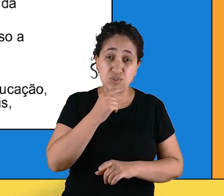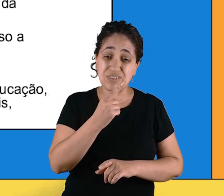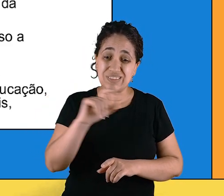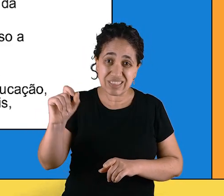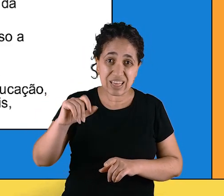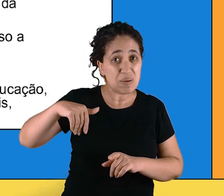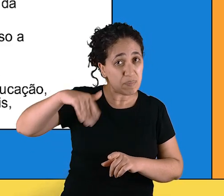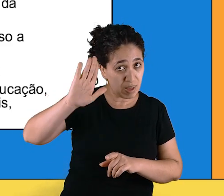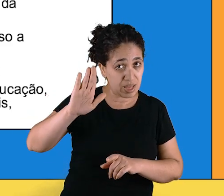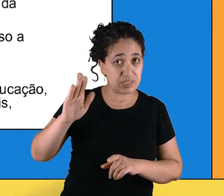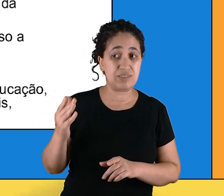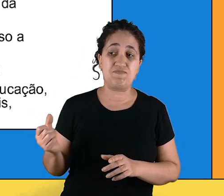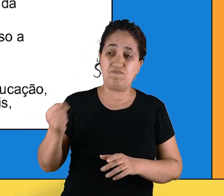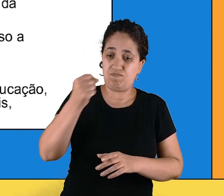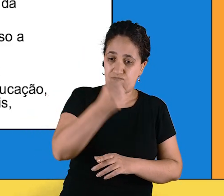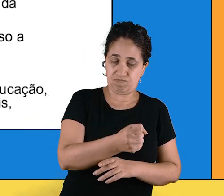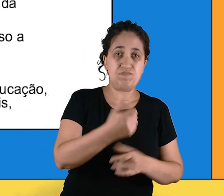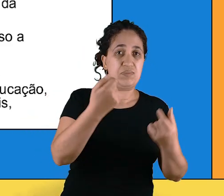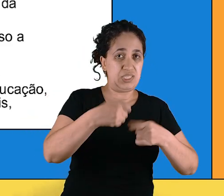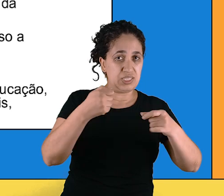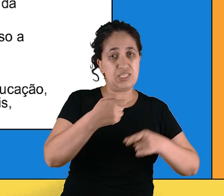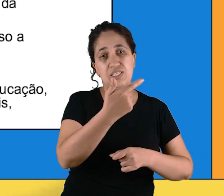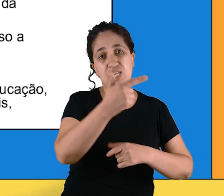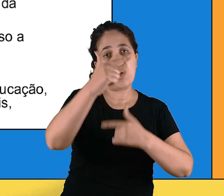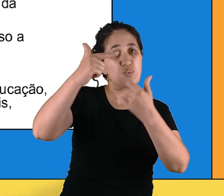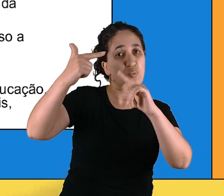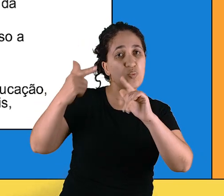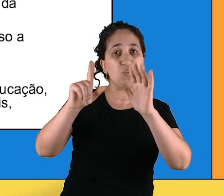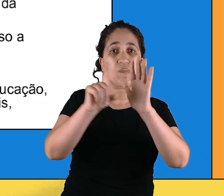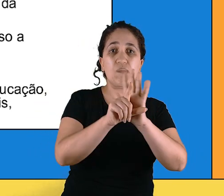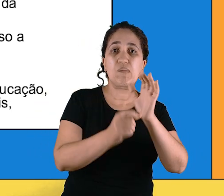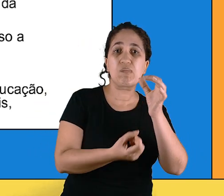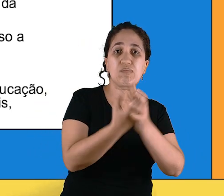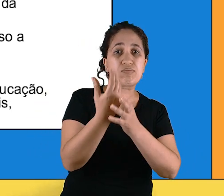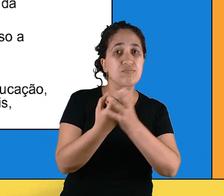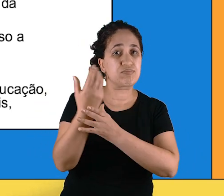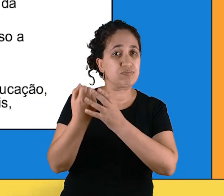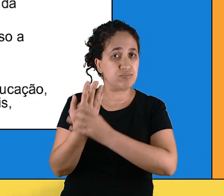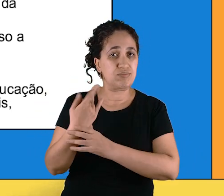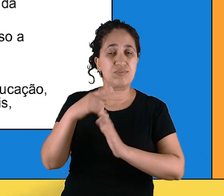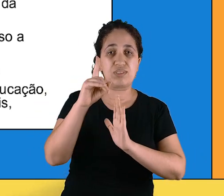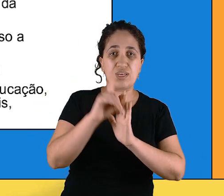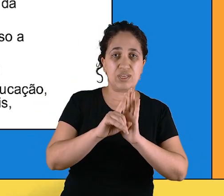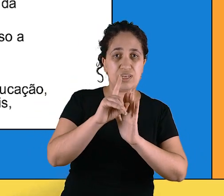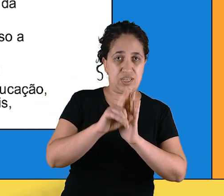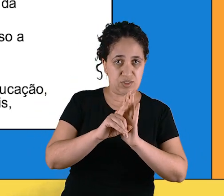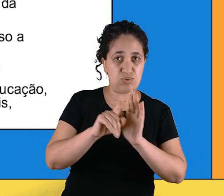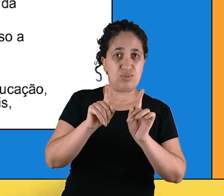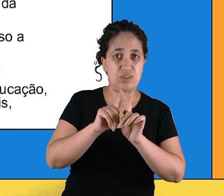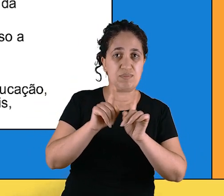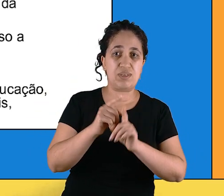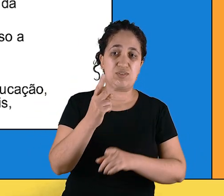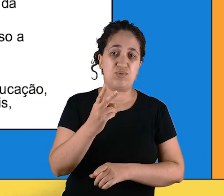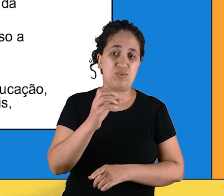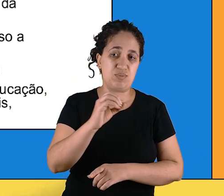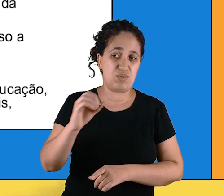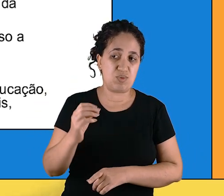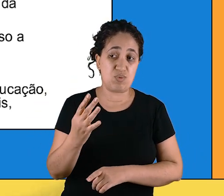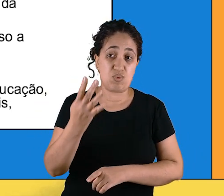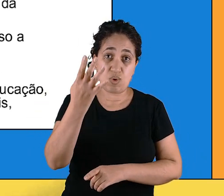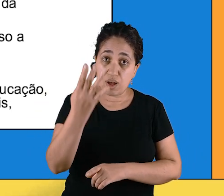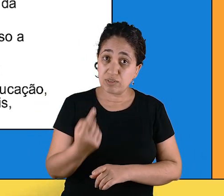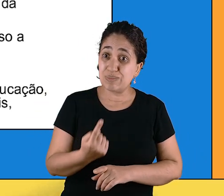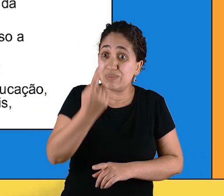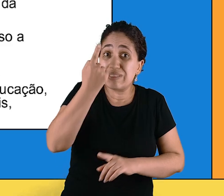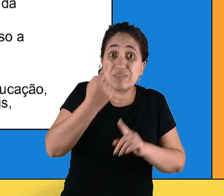funcionários. Né? E aí, desde então, várias outras leis foram sendo criadas. Né? O Decreto 5296 de 2004 foi